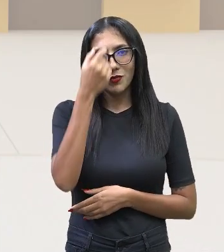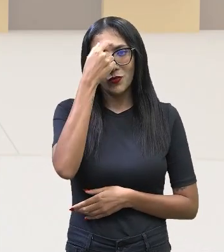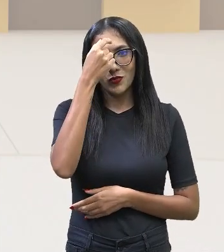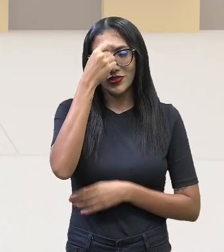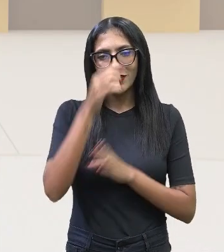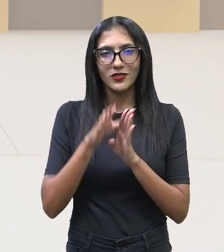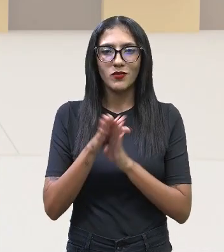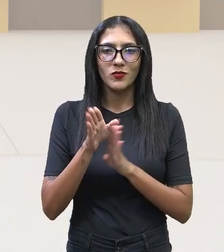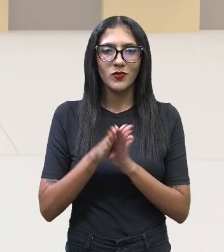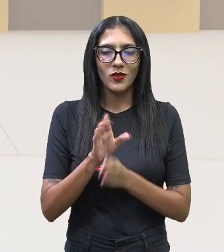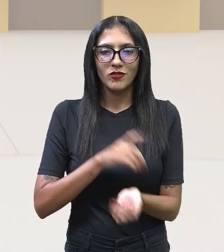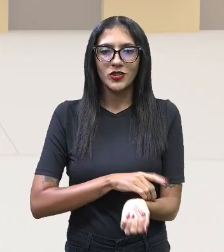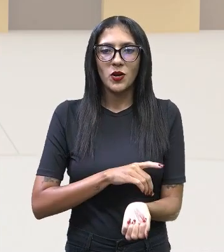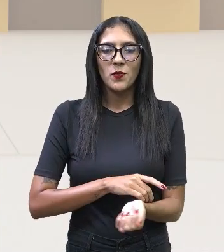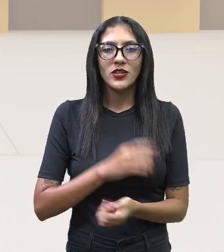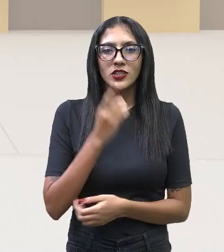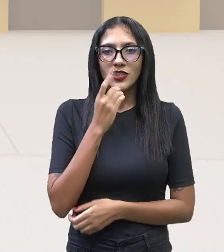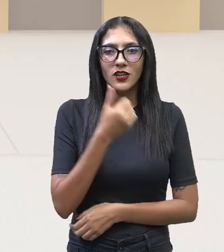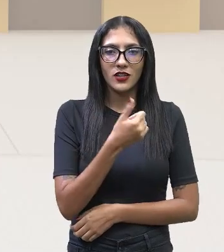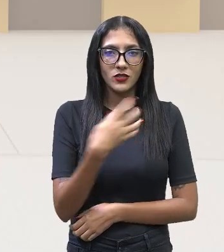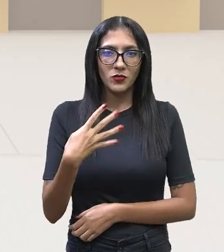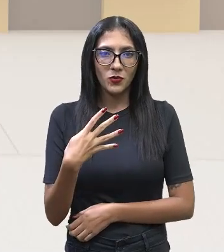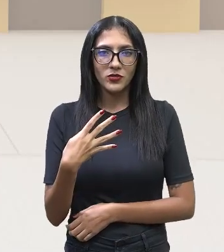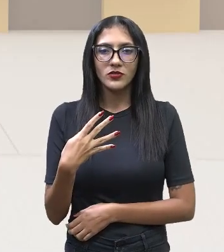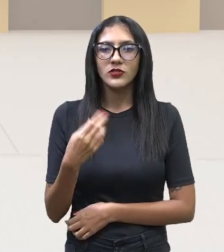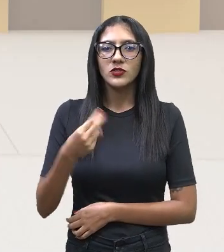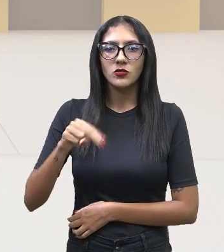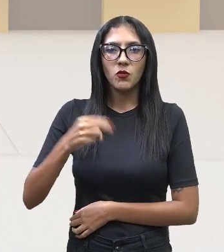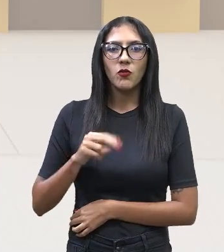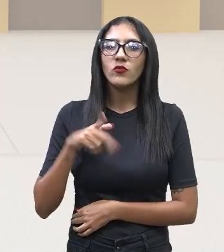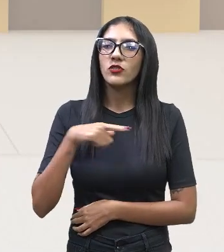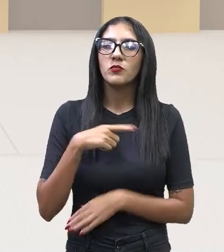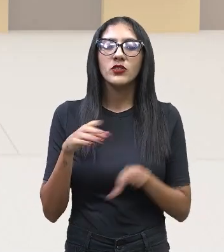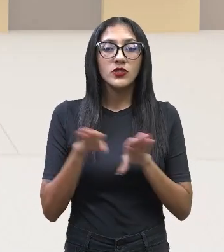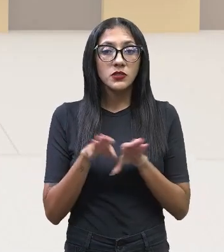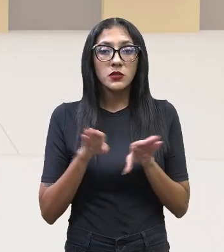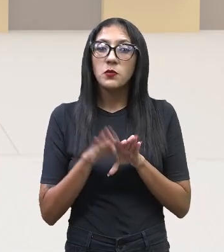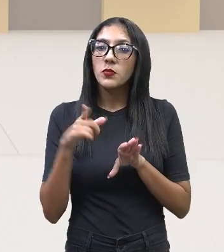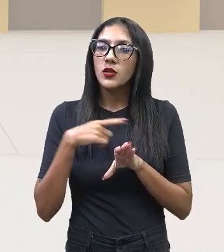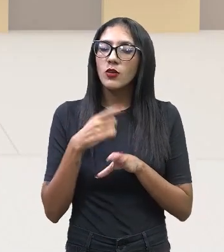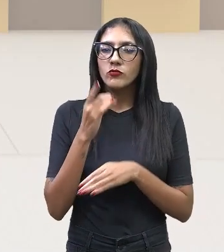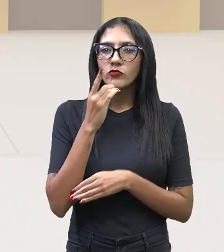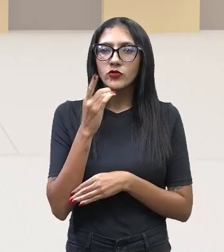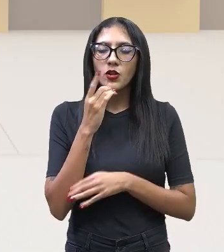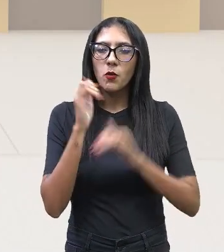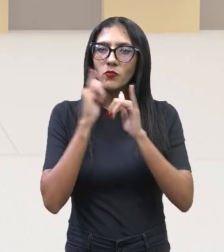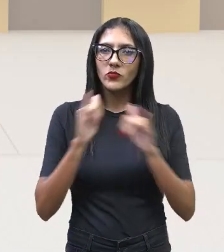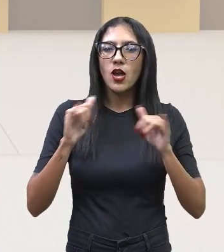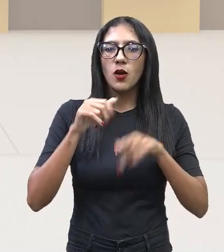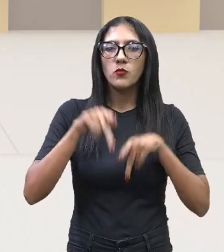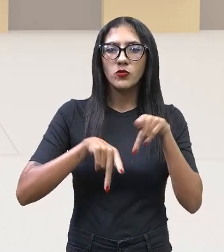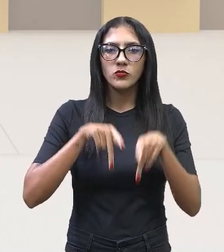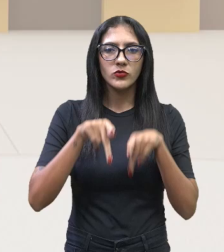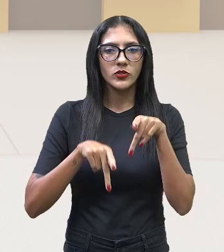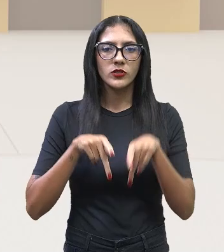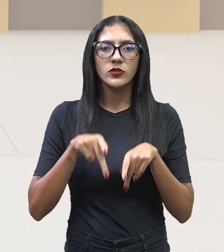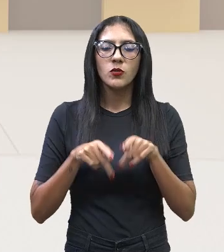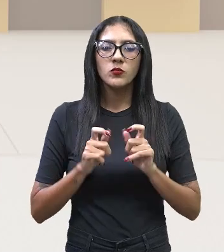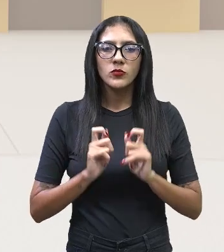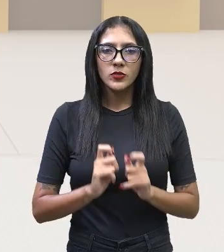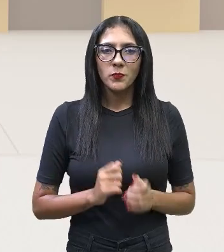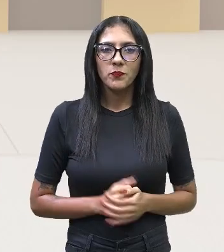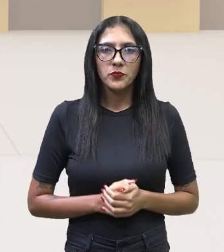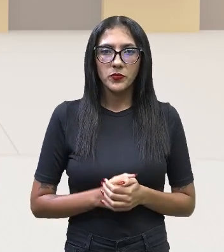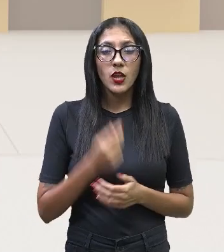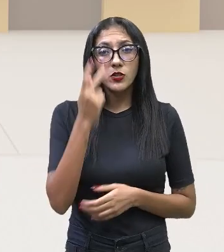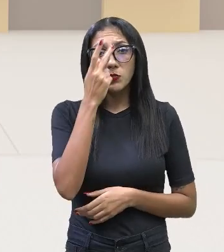de novembro, em que é um dia também de alerta para a população, né, para que ele possa, então, as pessoas